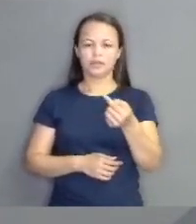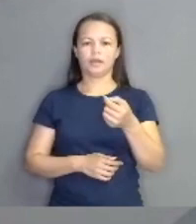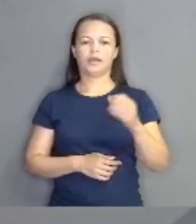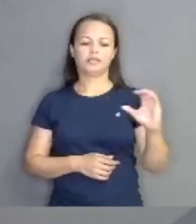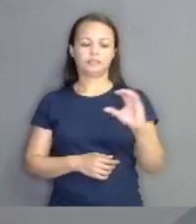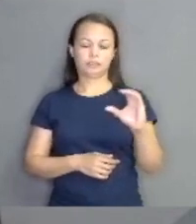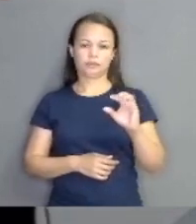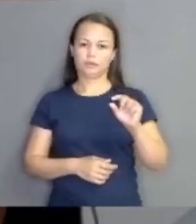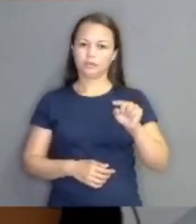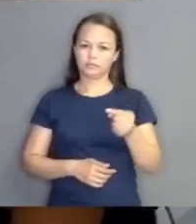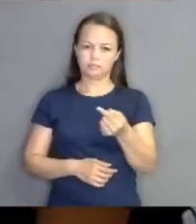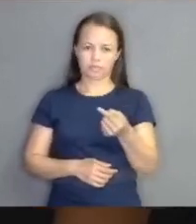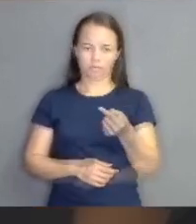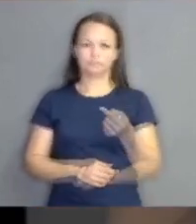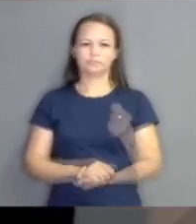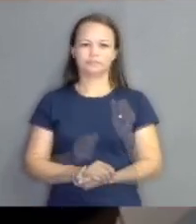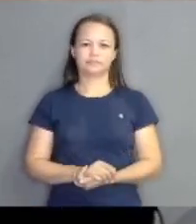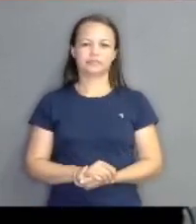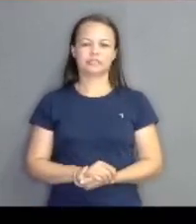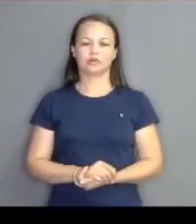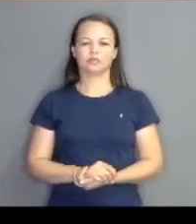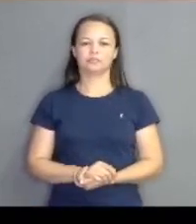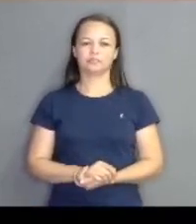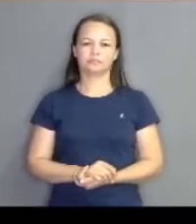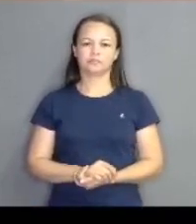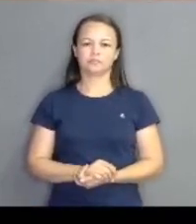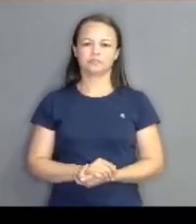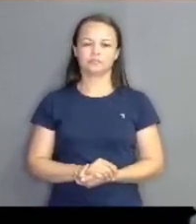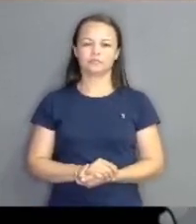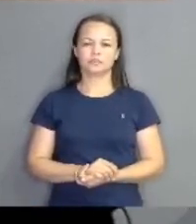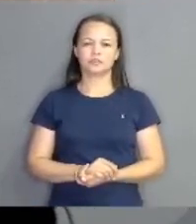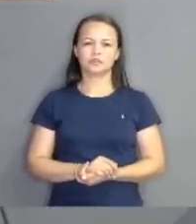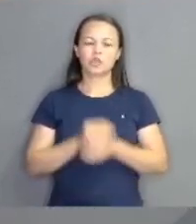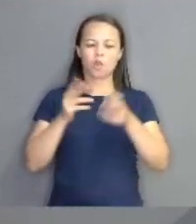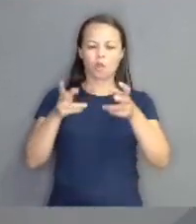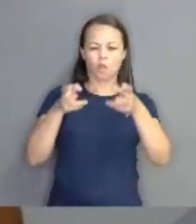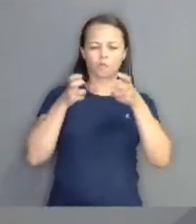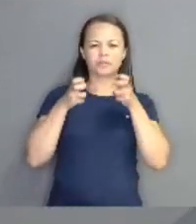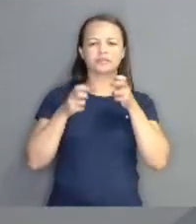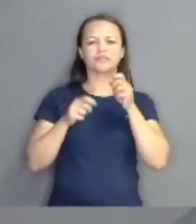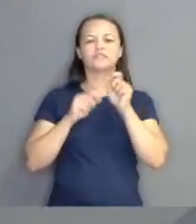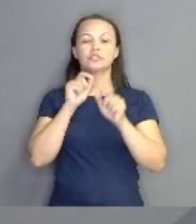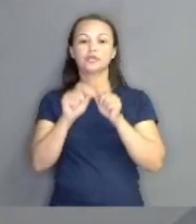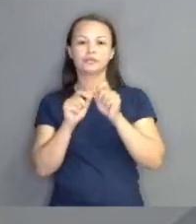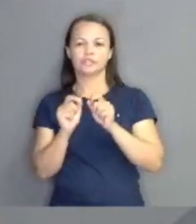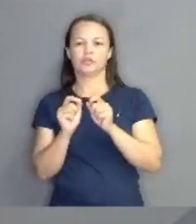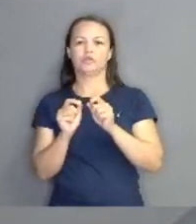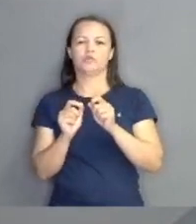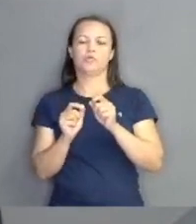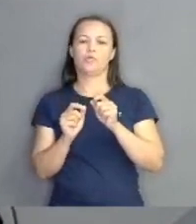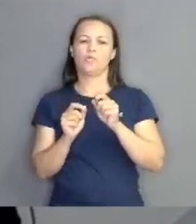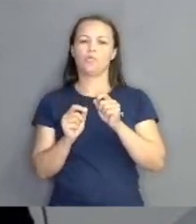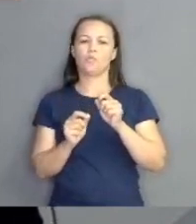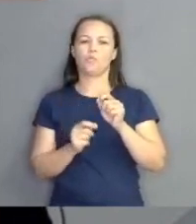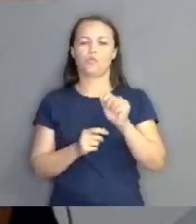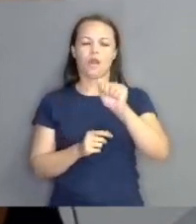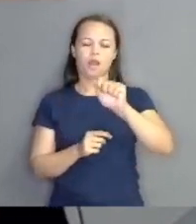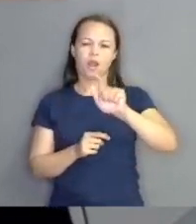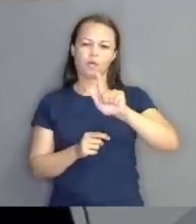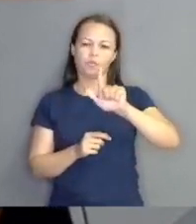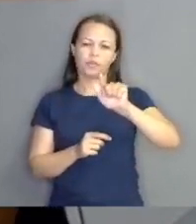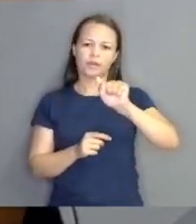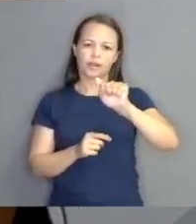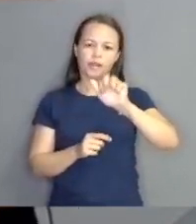centena de milhar, ok? Observem que com o mesmo algarismo, muda o número